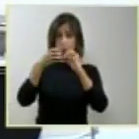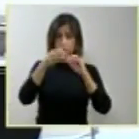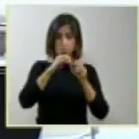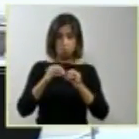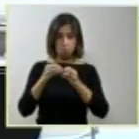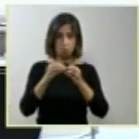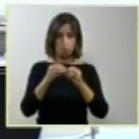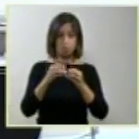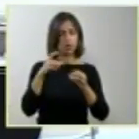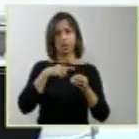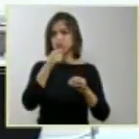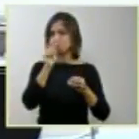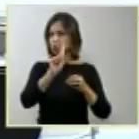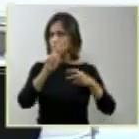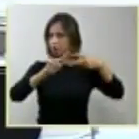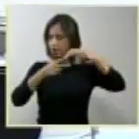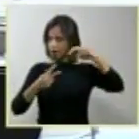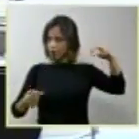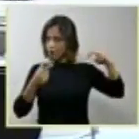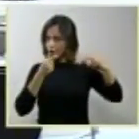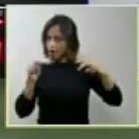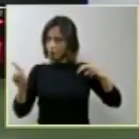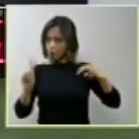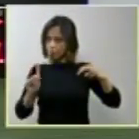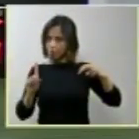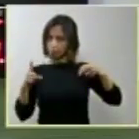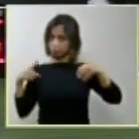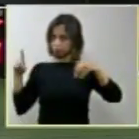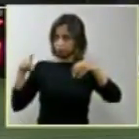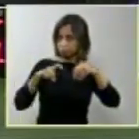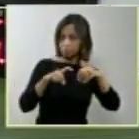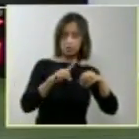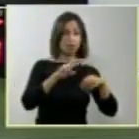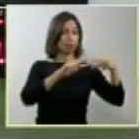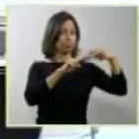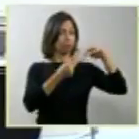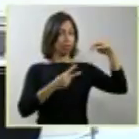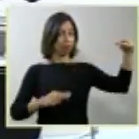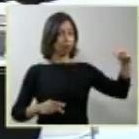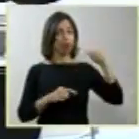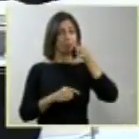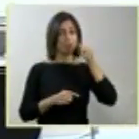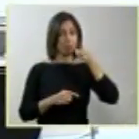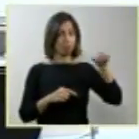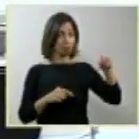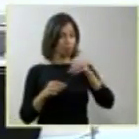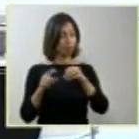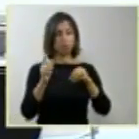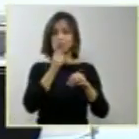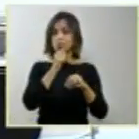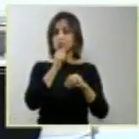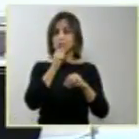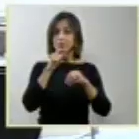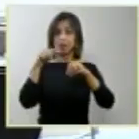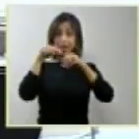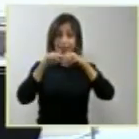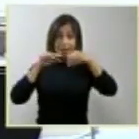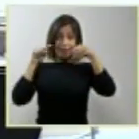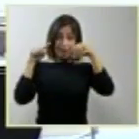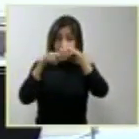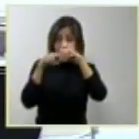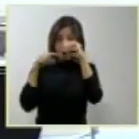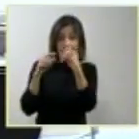que não é nem o DNA do homem que forneceu o espermatozoide, nem o DNA da mulher que forneceu o óvulo, é o DNA de um novo ser